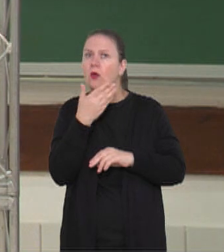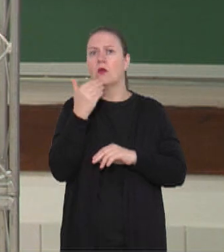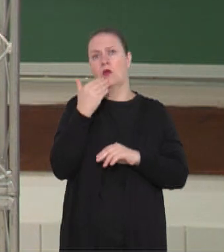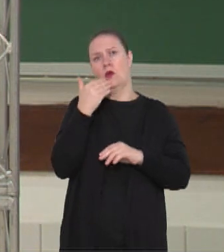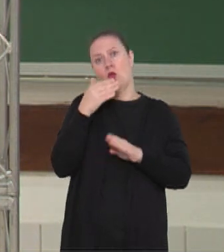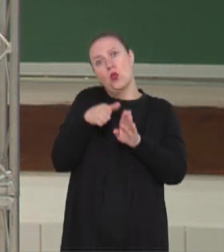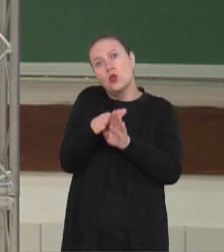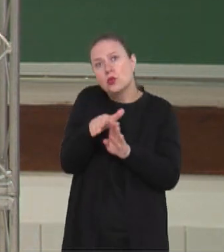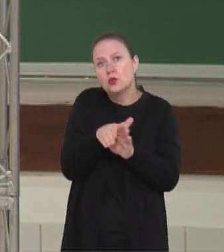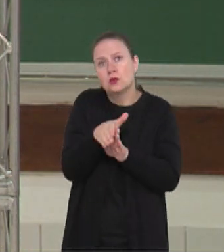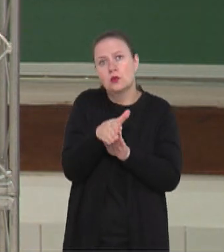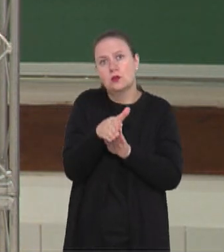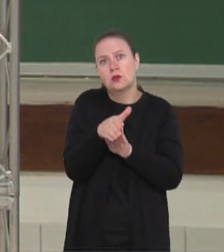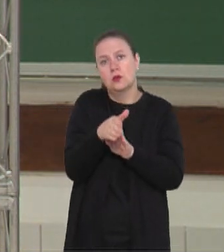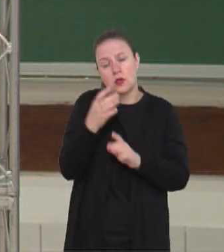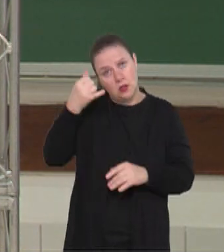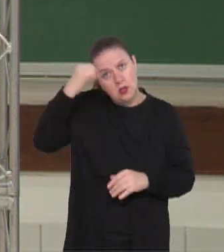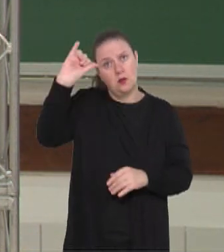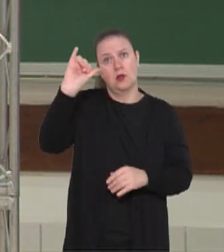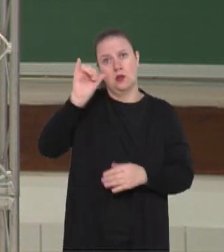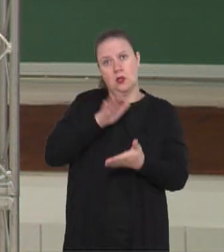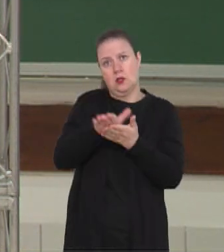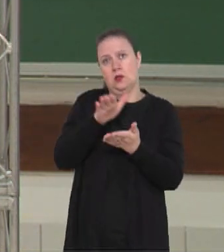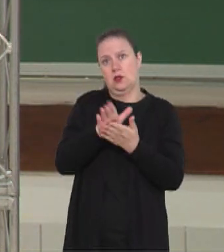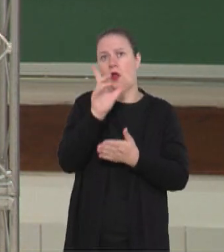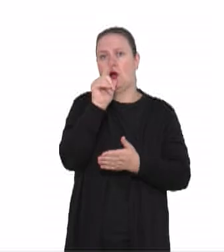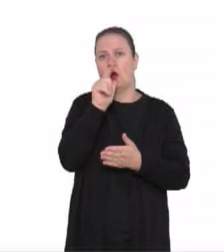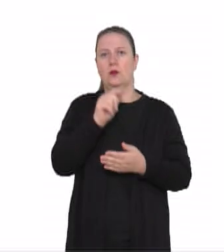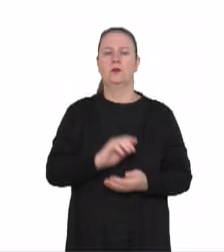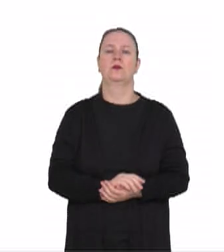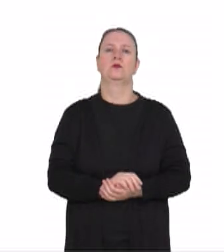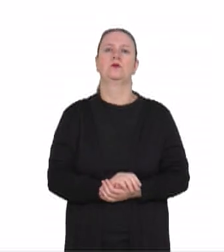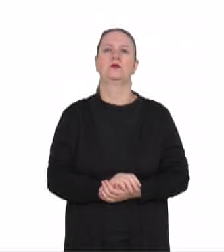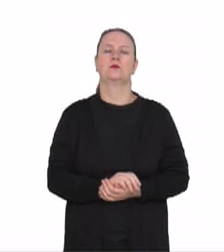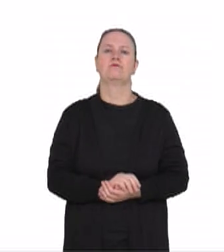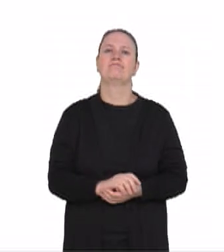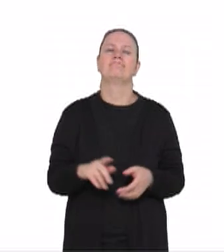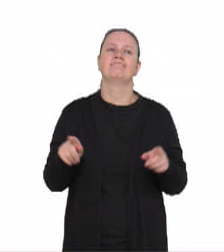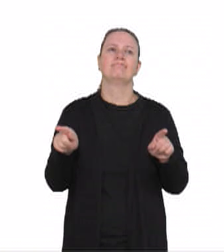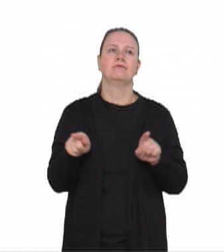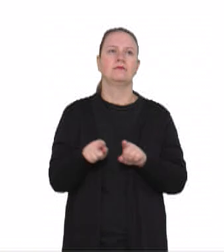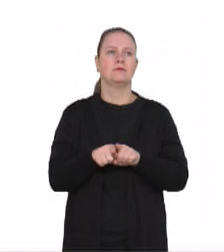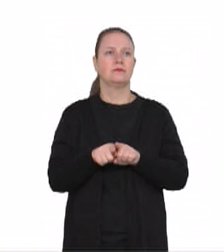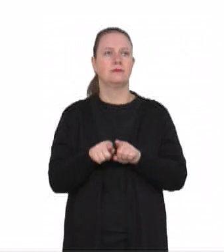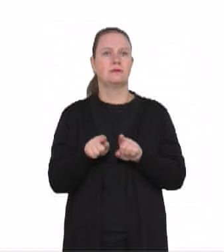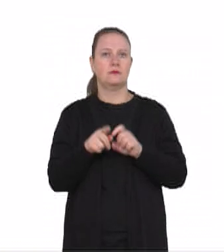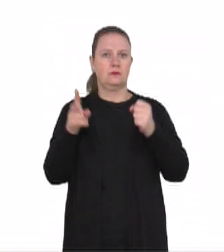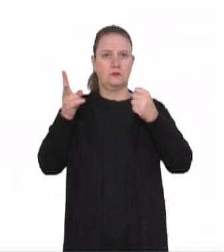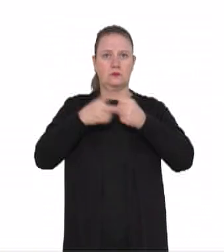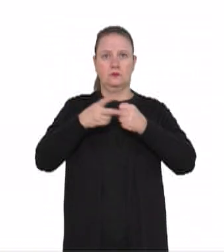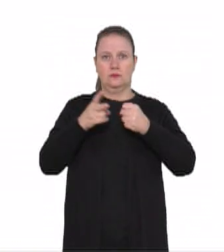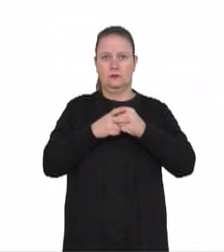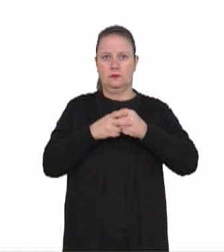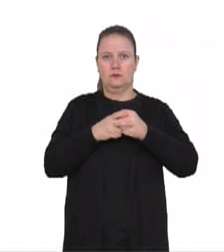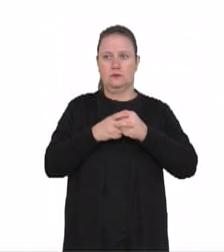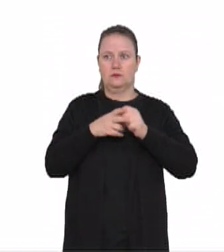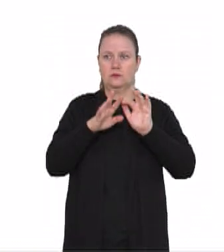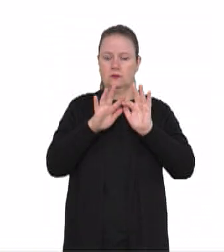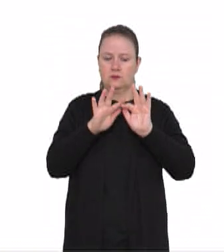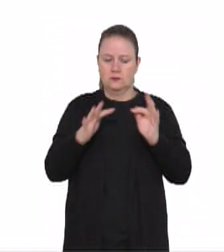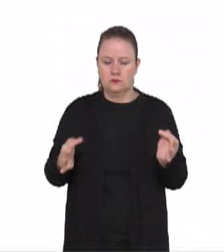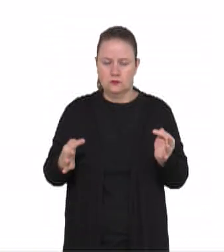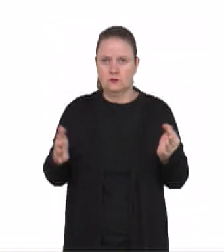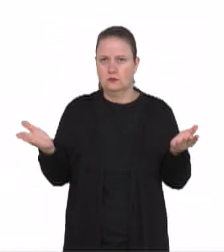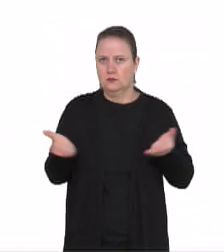aqui. E a letra B, the verbs in the present simple tense are used for, os verbos no presente, no simple present